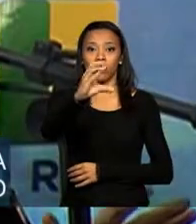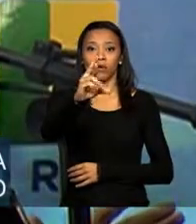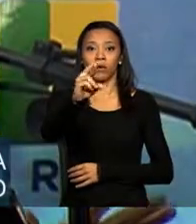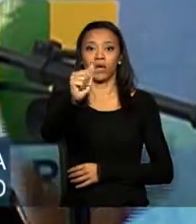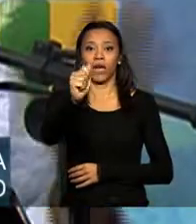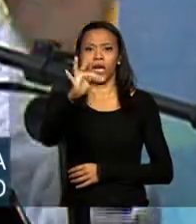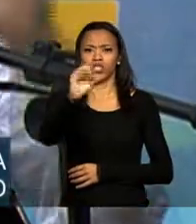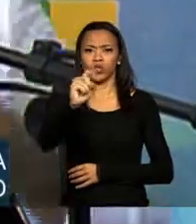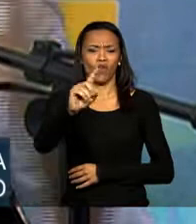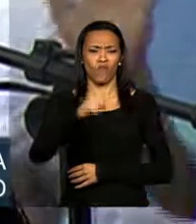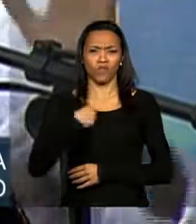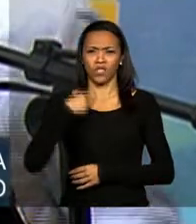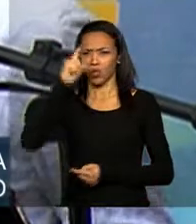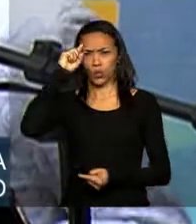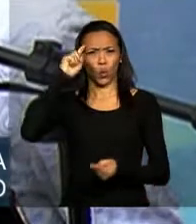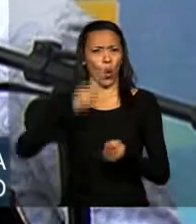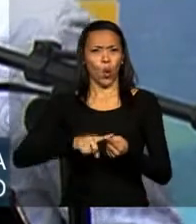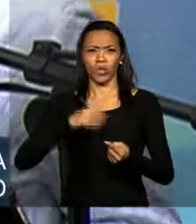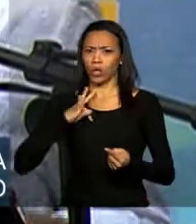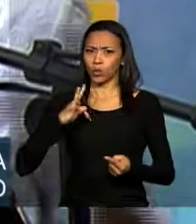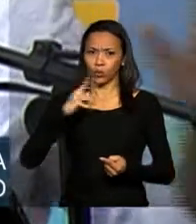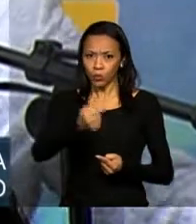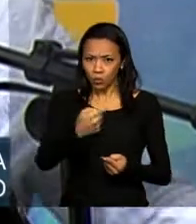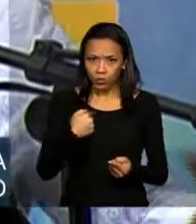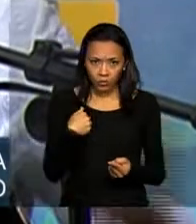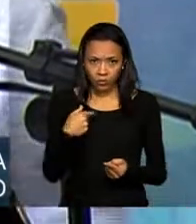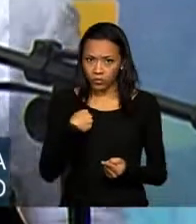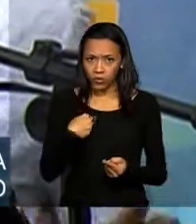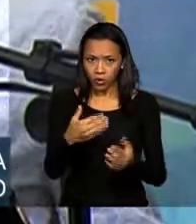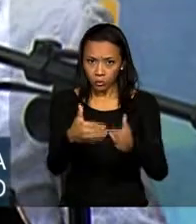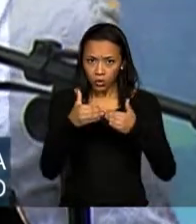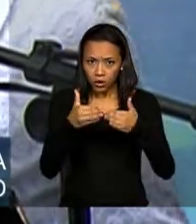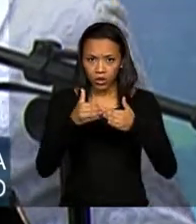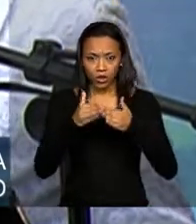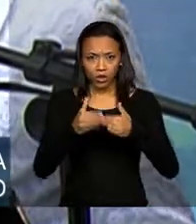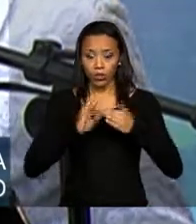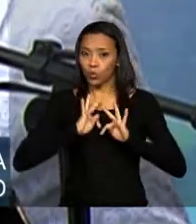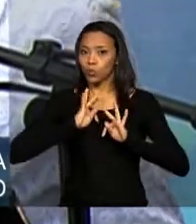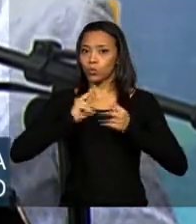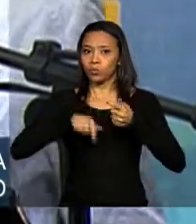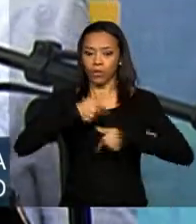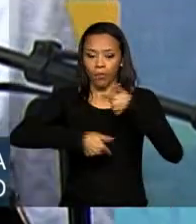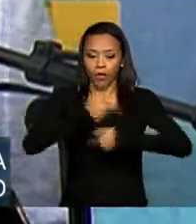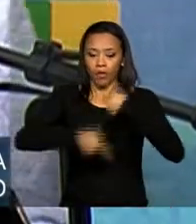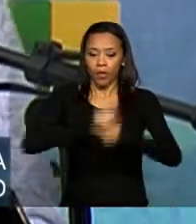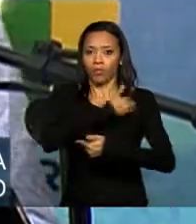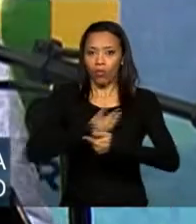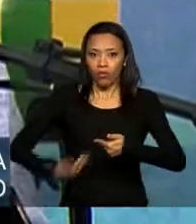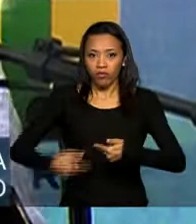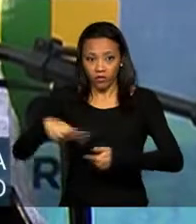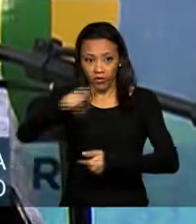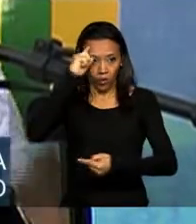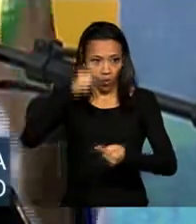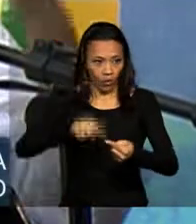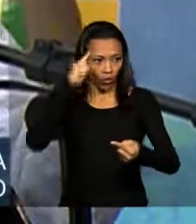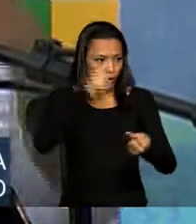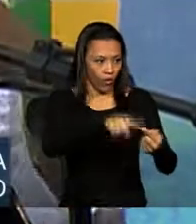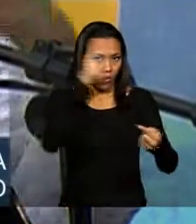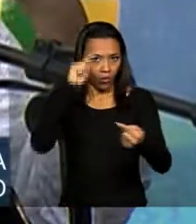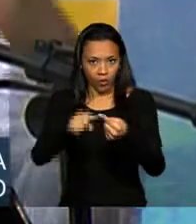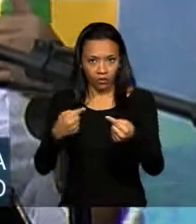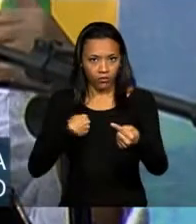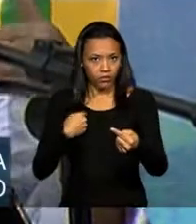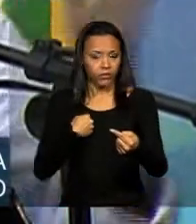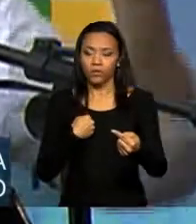tudo eu não estou aqui pedindo para concordarem com tudo que o governo faça mas para entender em